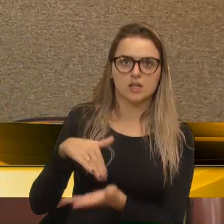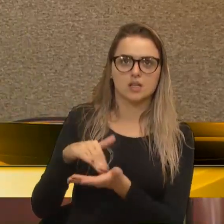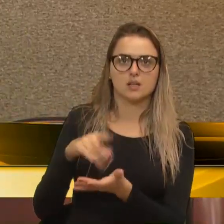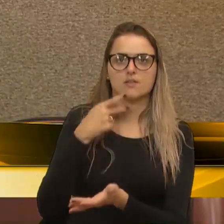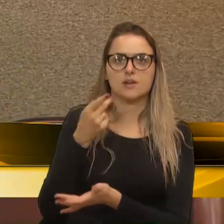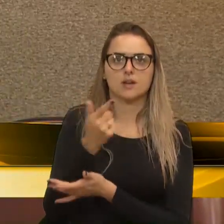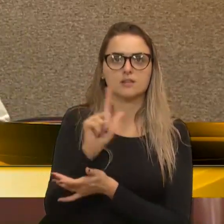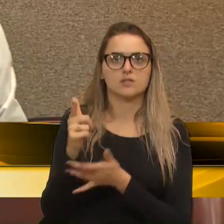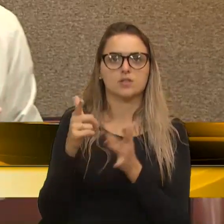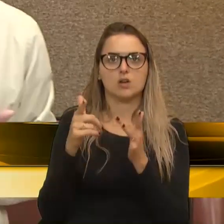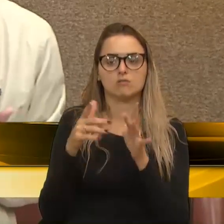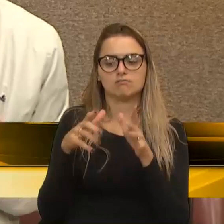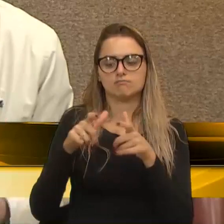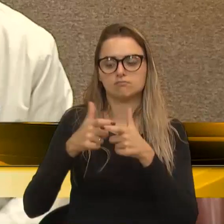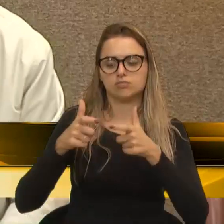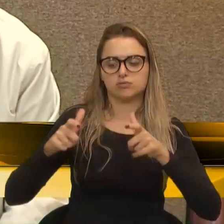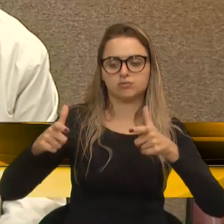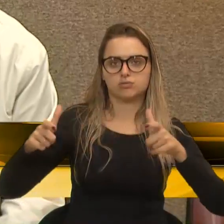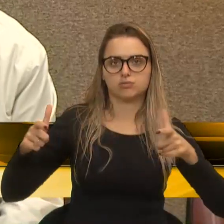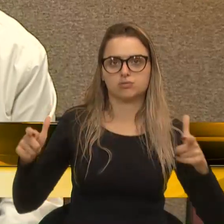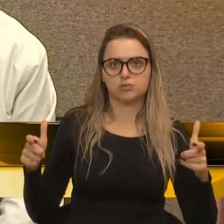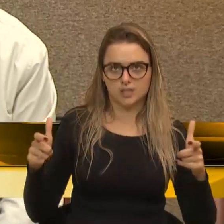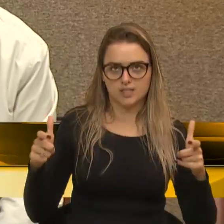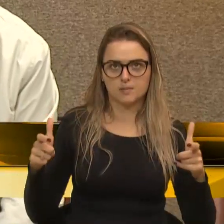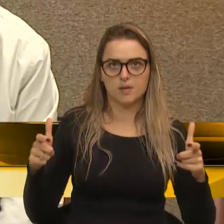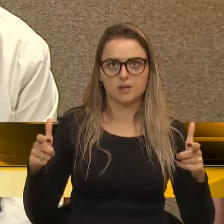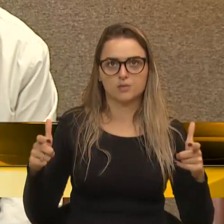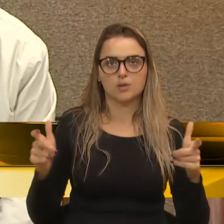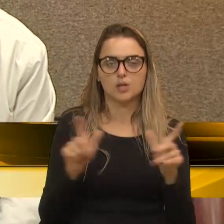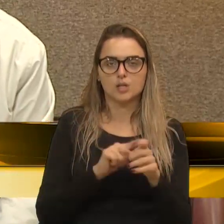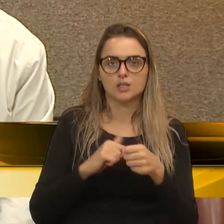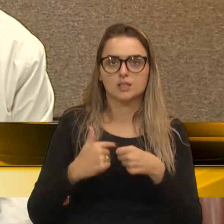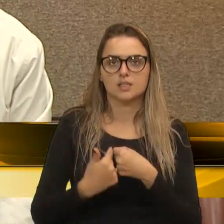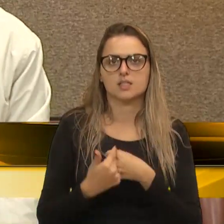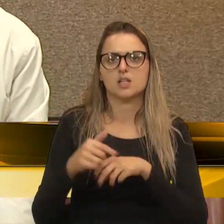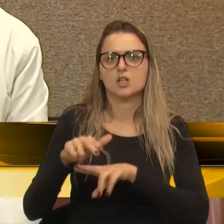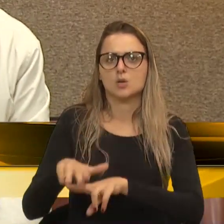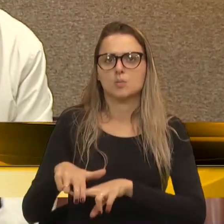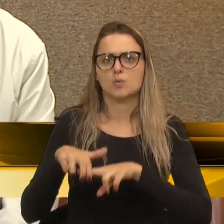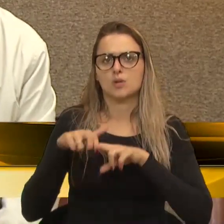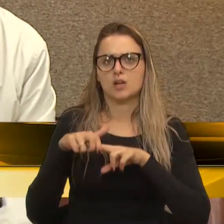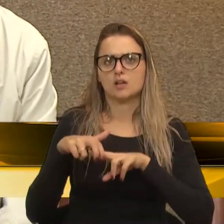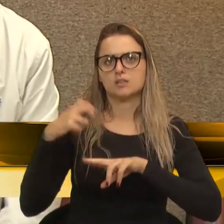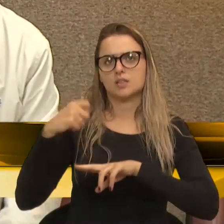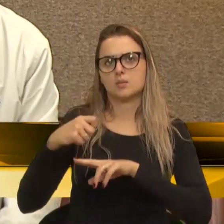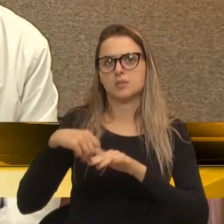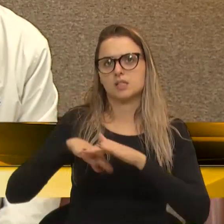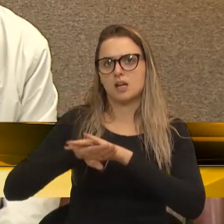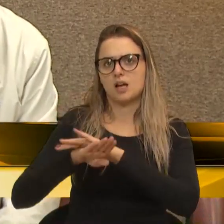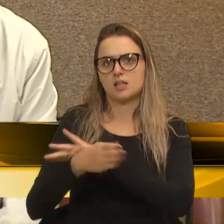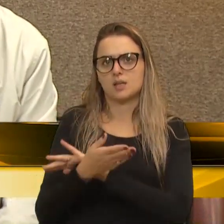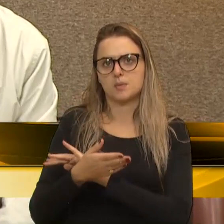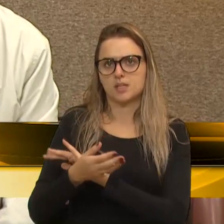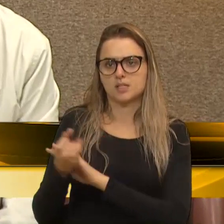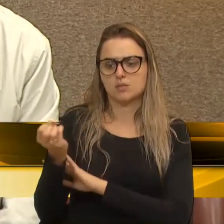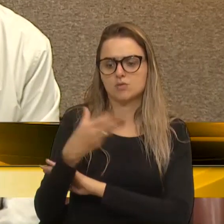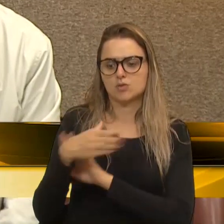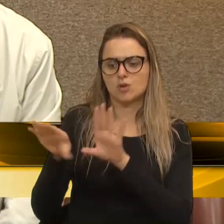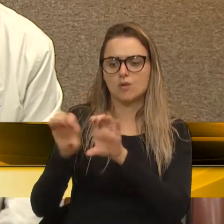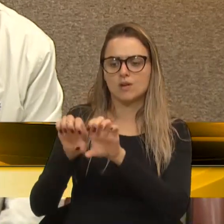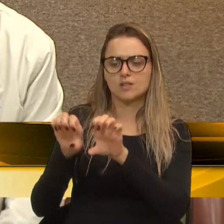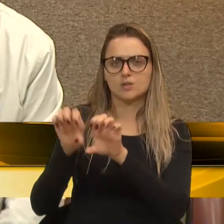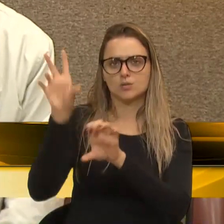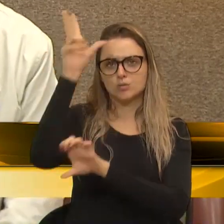não expansão urbana devido à exigência de implantação de equipamentos